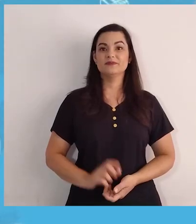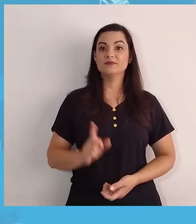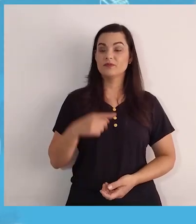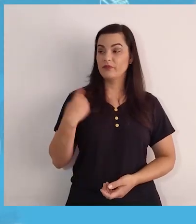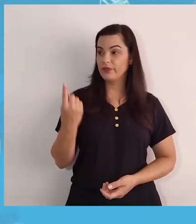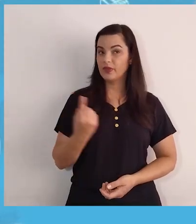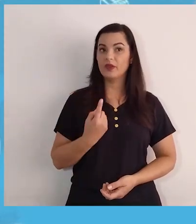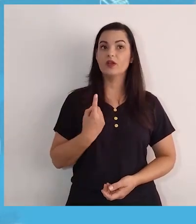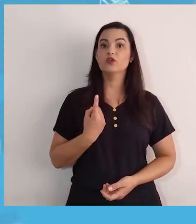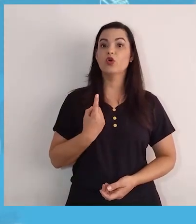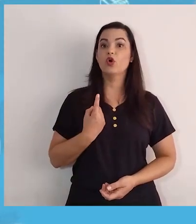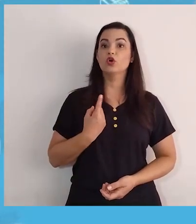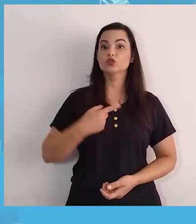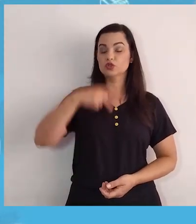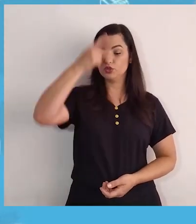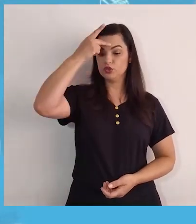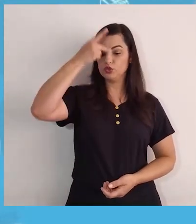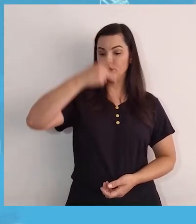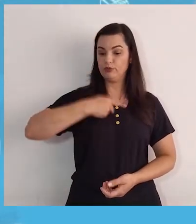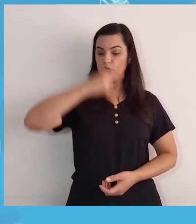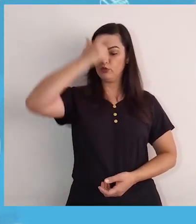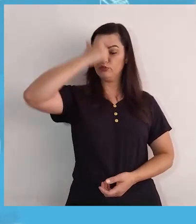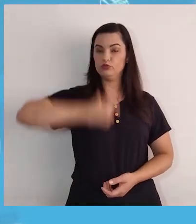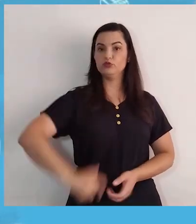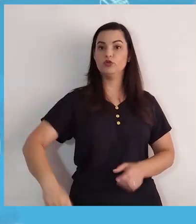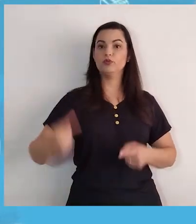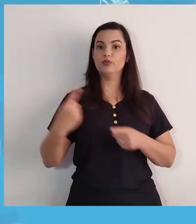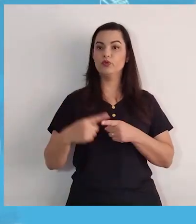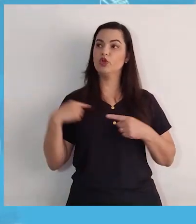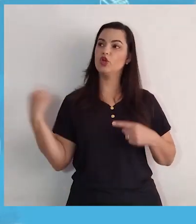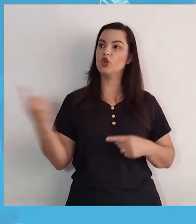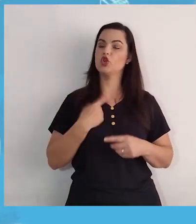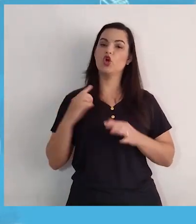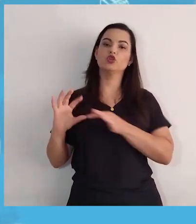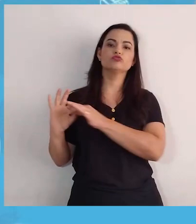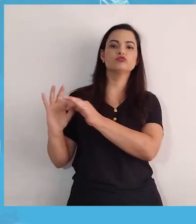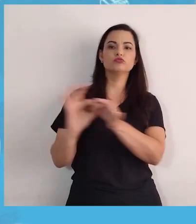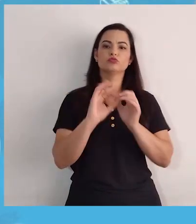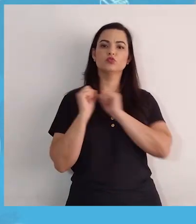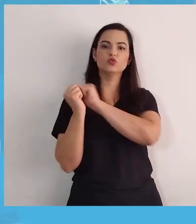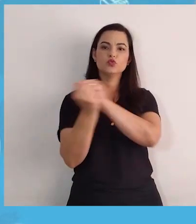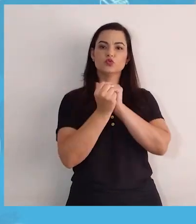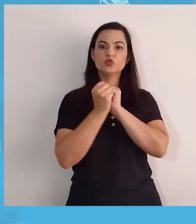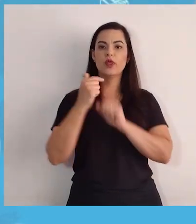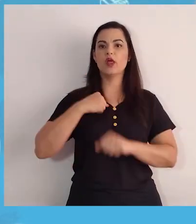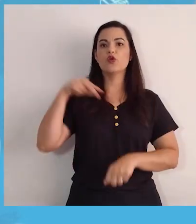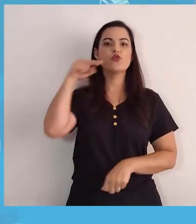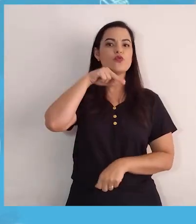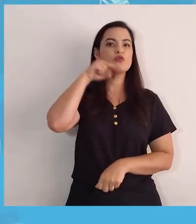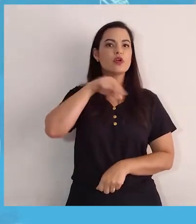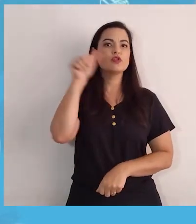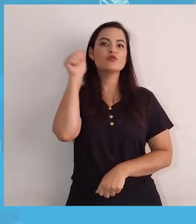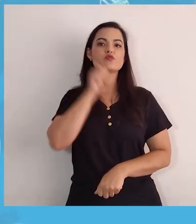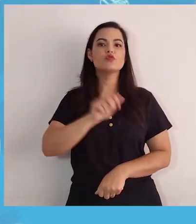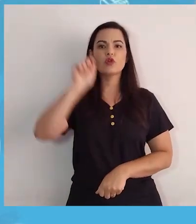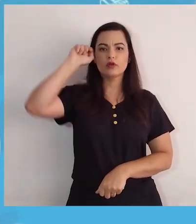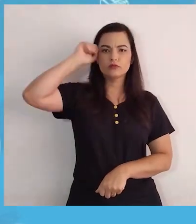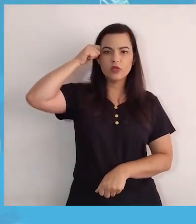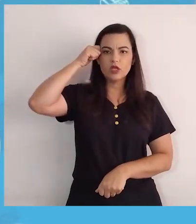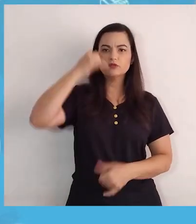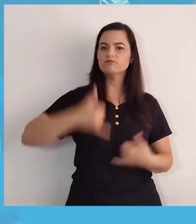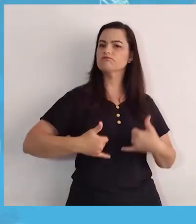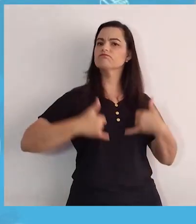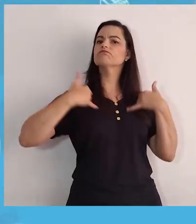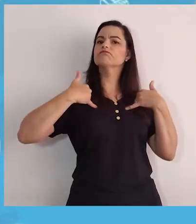Somos o que somos porque somos todos nós. Sou neto de uma negra com muito